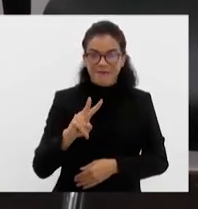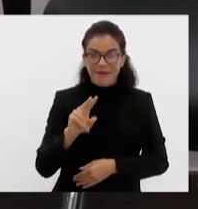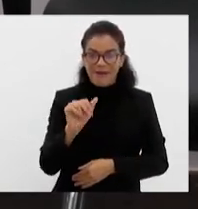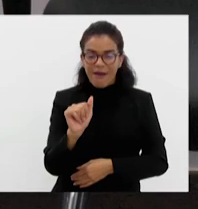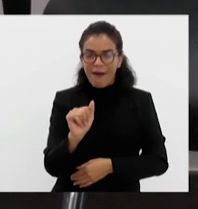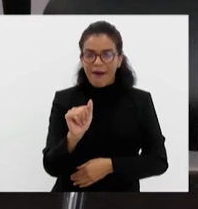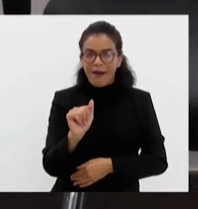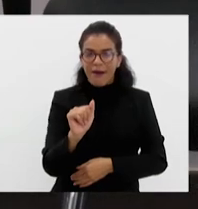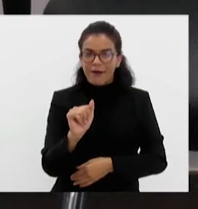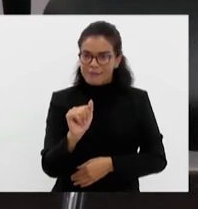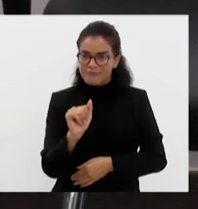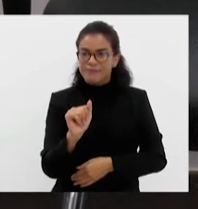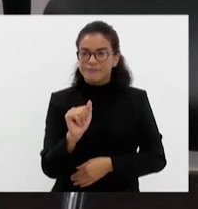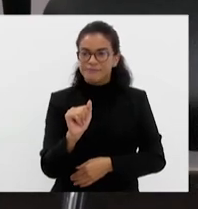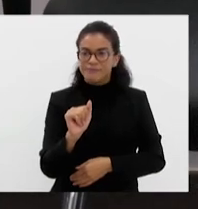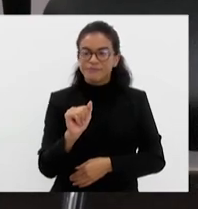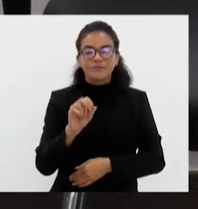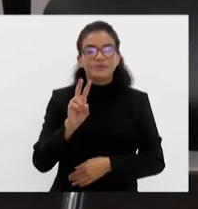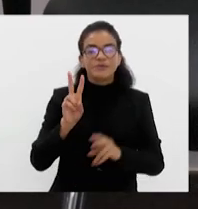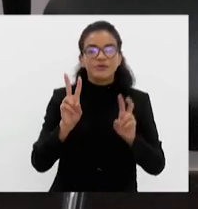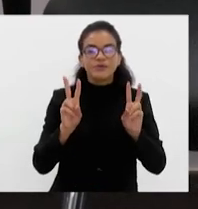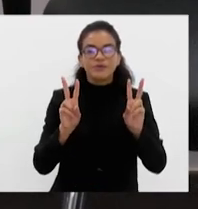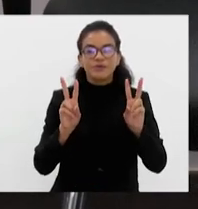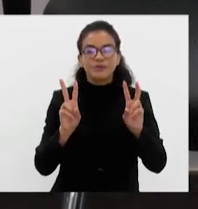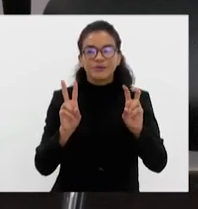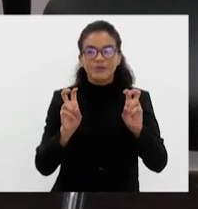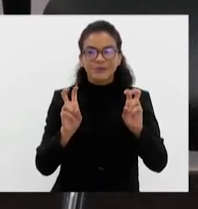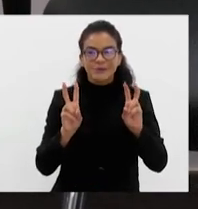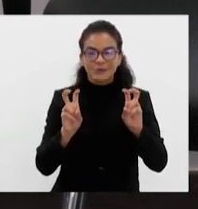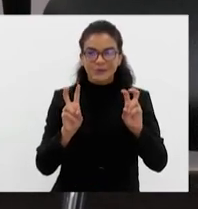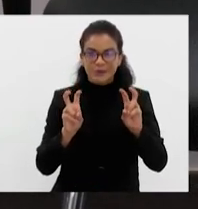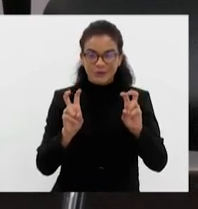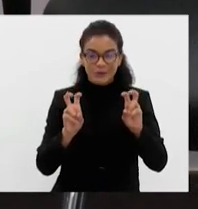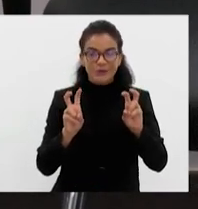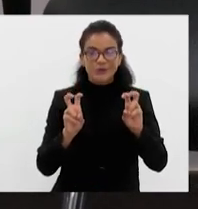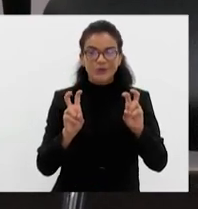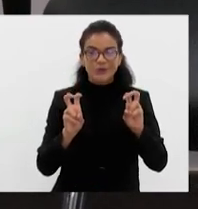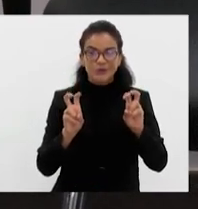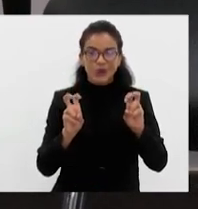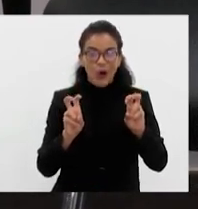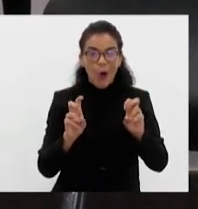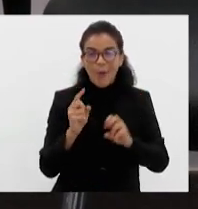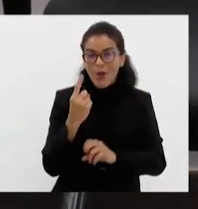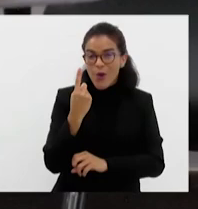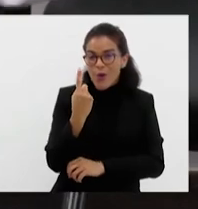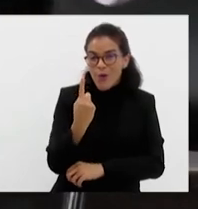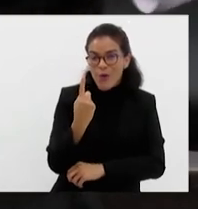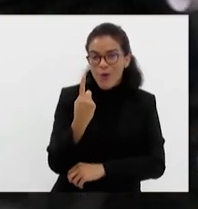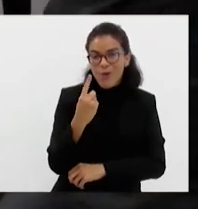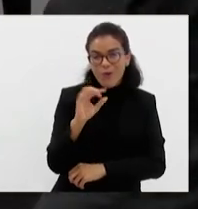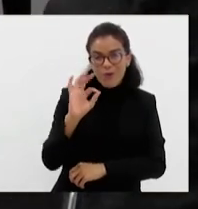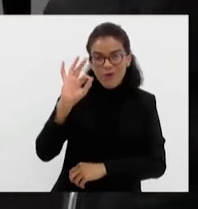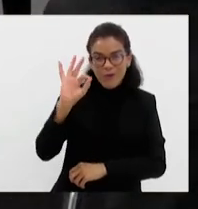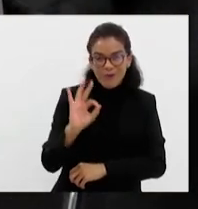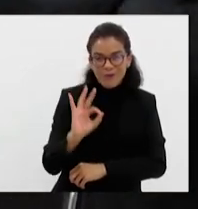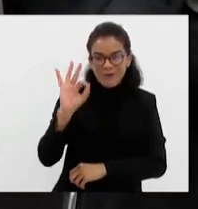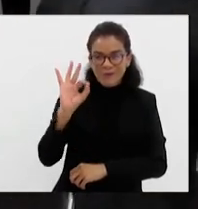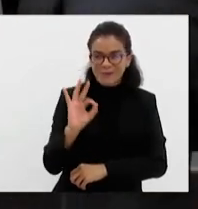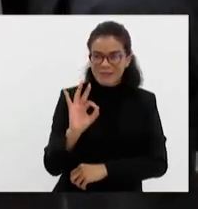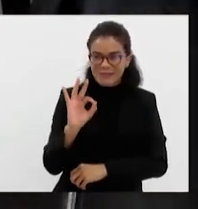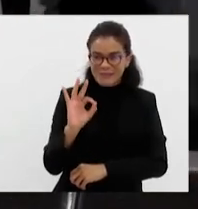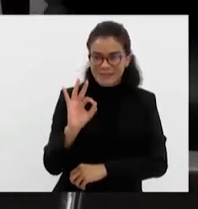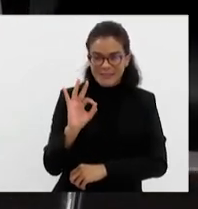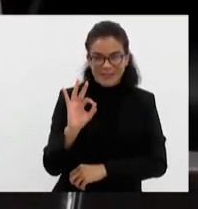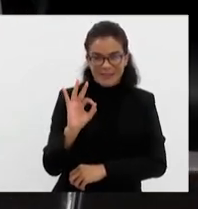incide sobre os, a pirâmide de 1%